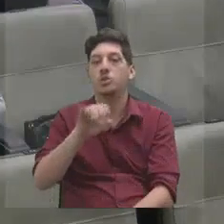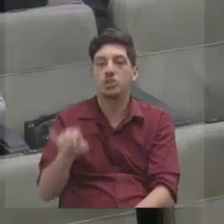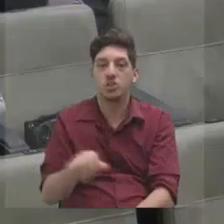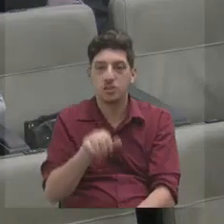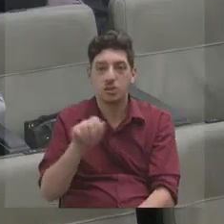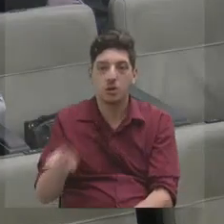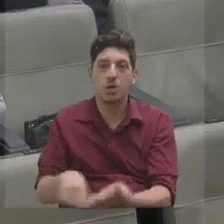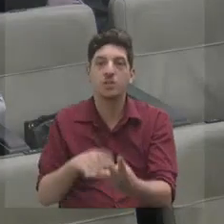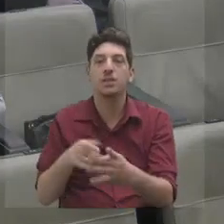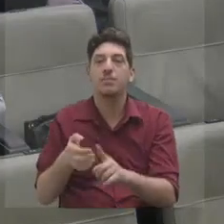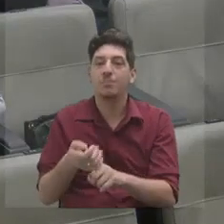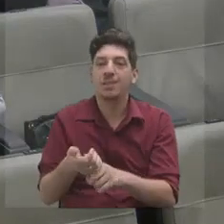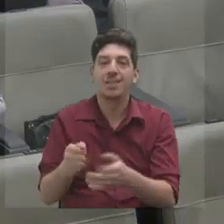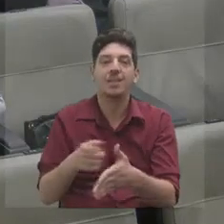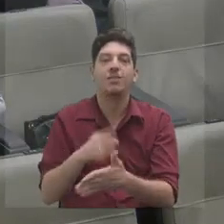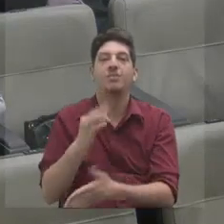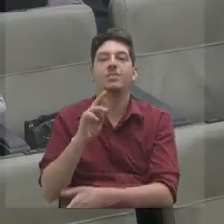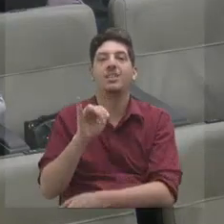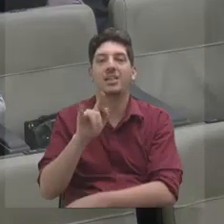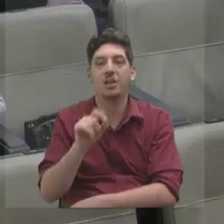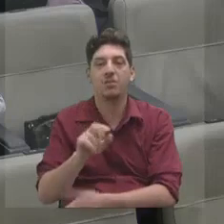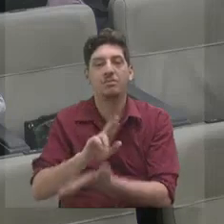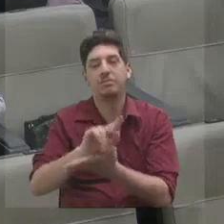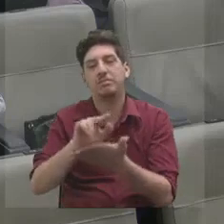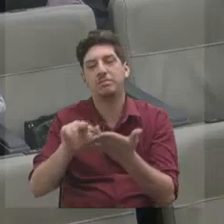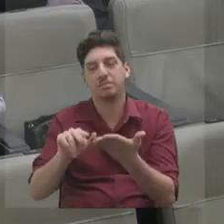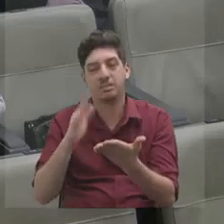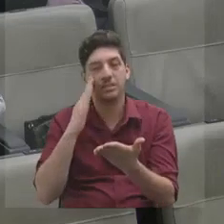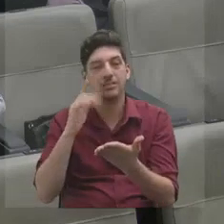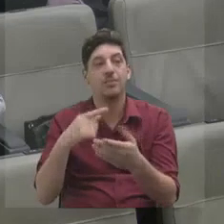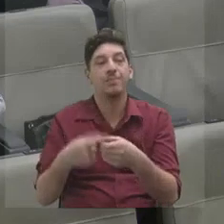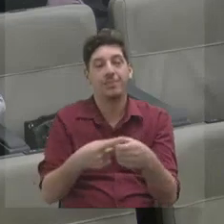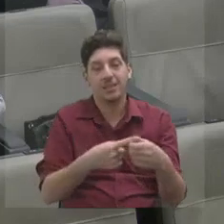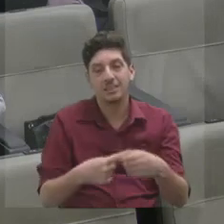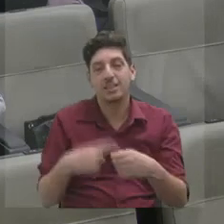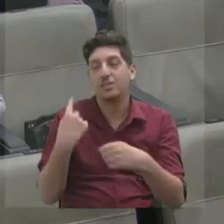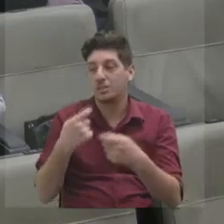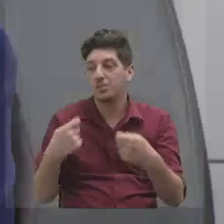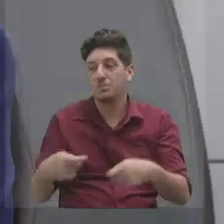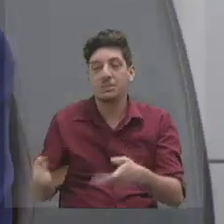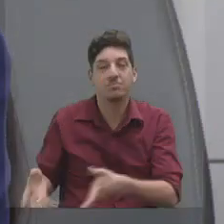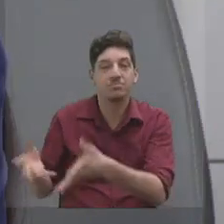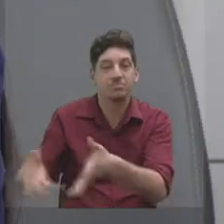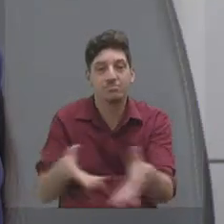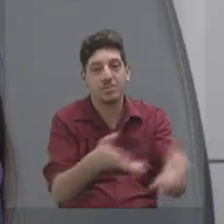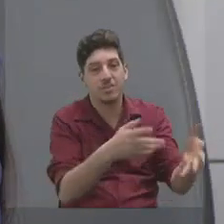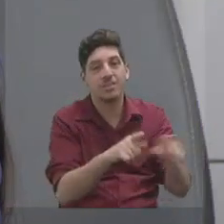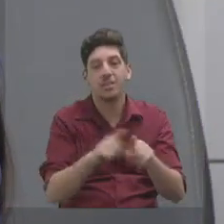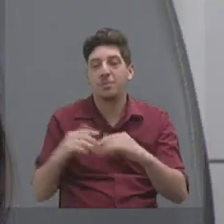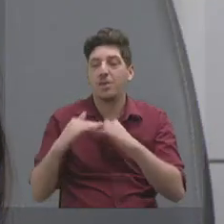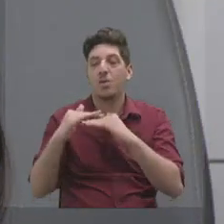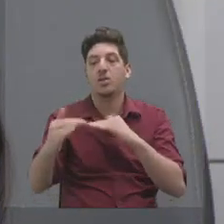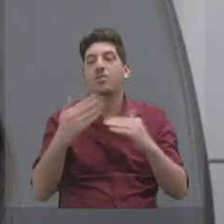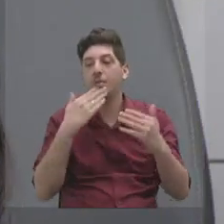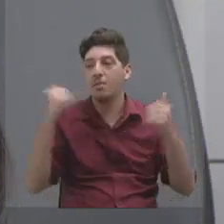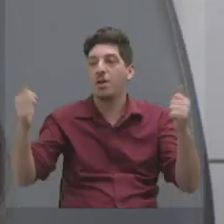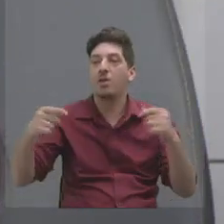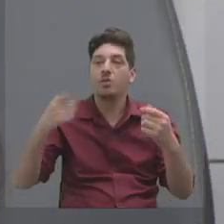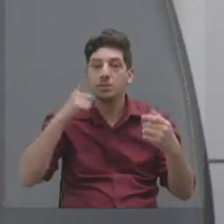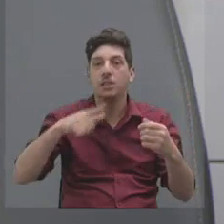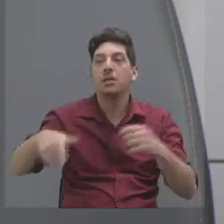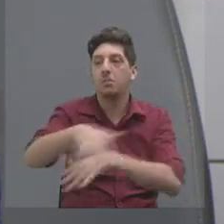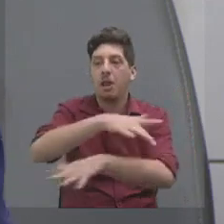milho como trigo enfim são cidades que precisam das rodovias como ferramenta para o escoamento dessa produção